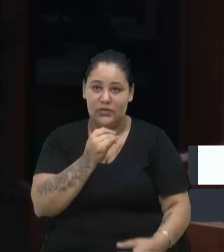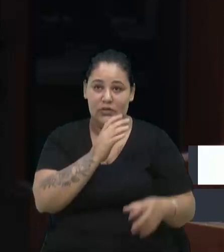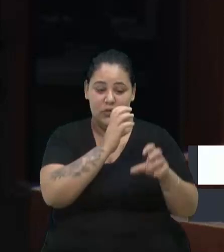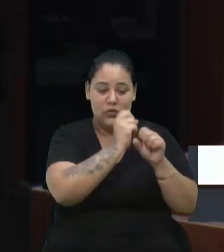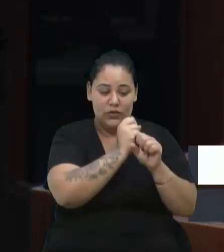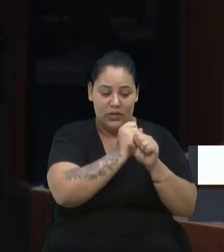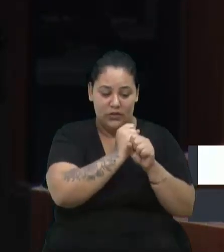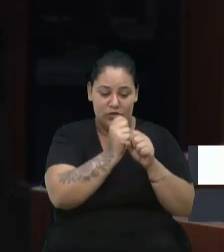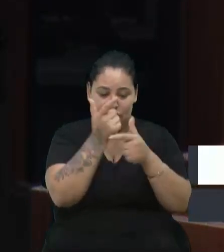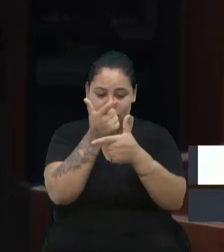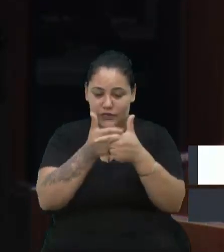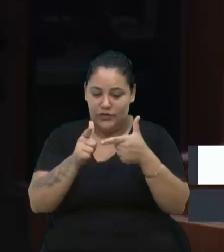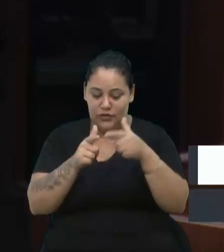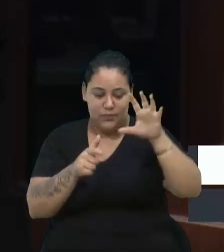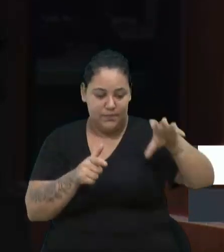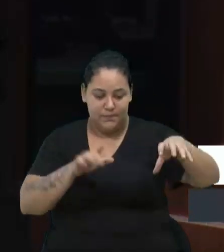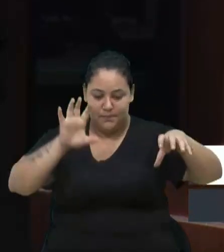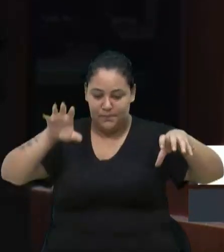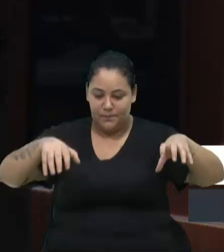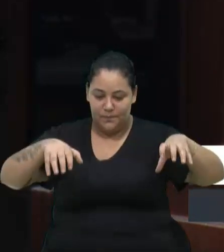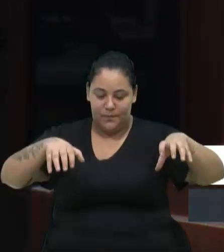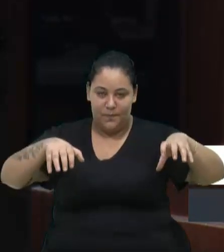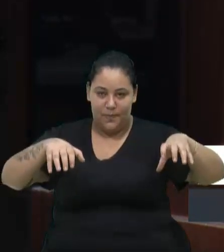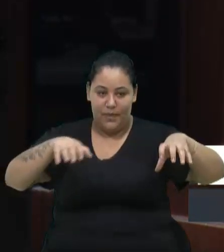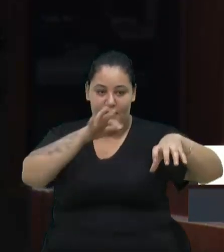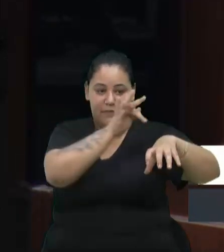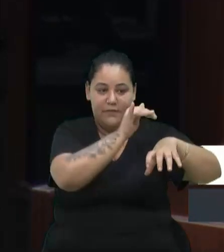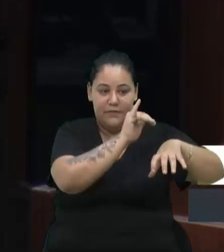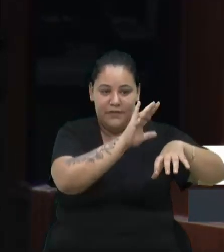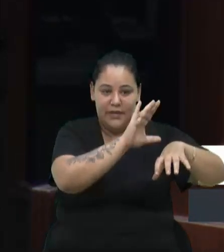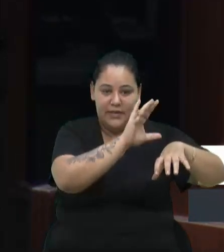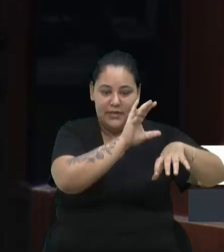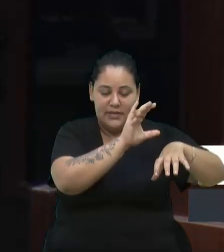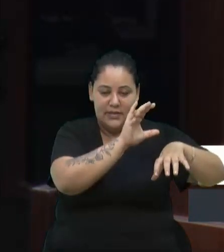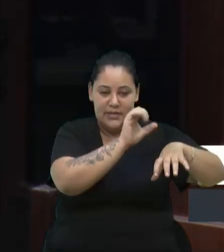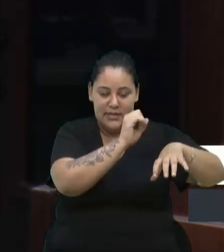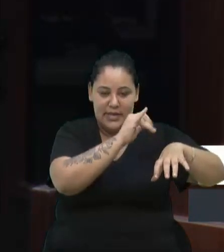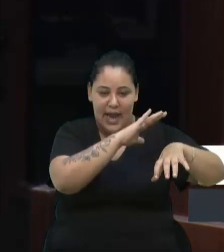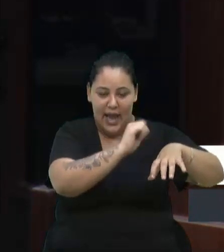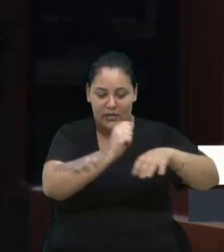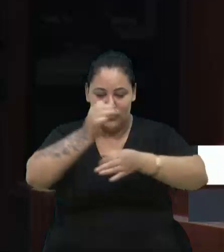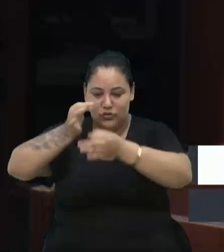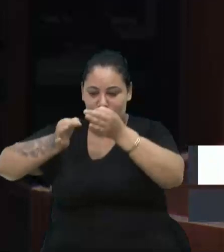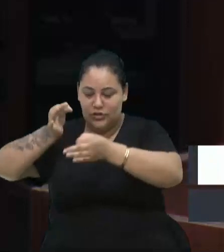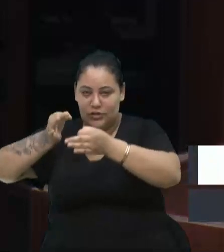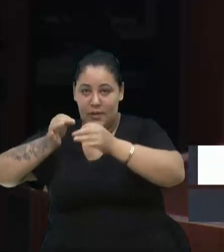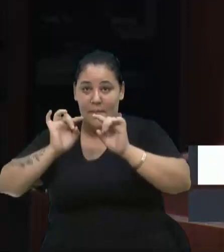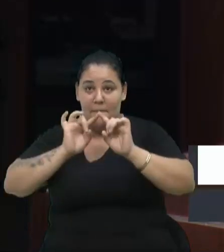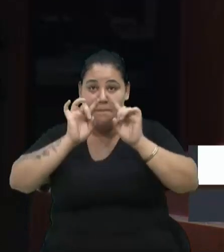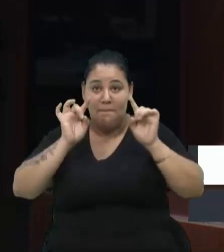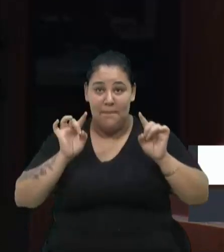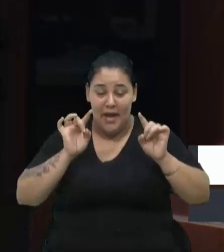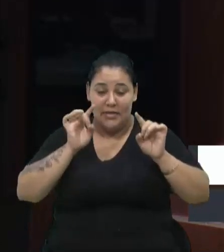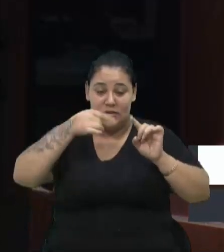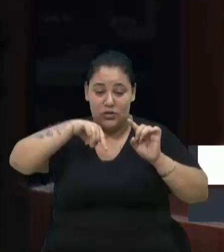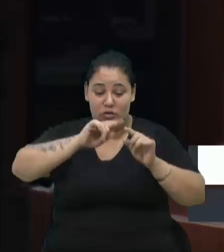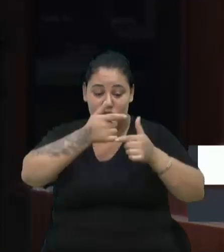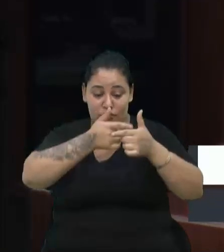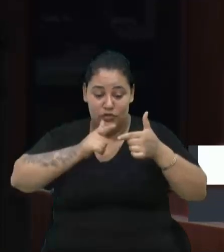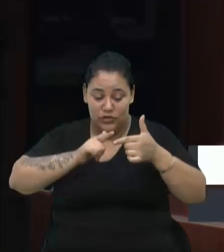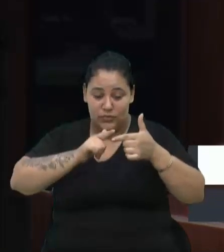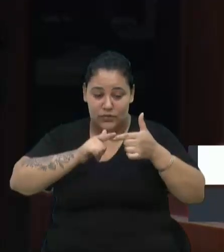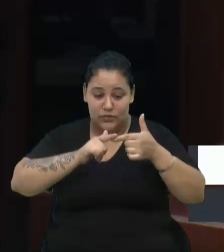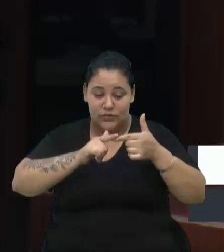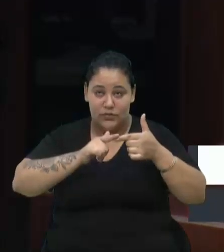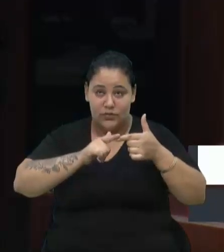e jurídica. Mas os economistas dividem o CNPJ em negócio e empresa. O negócio